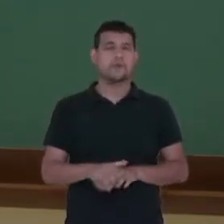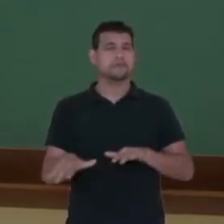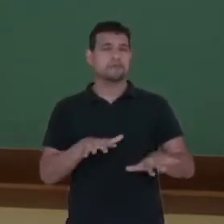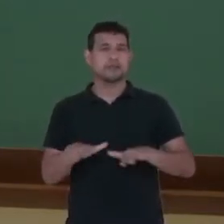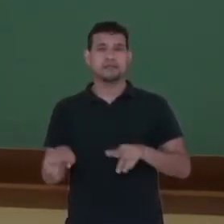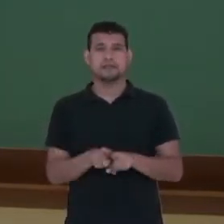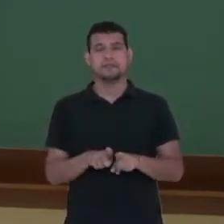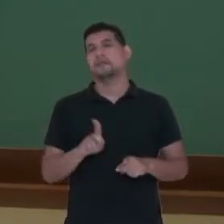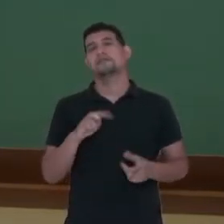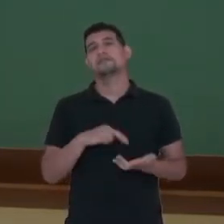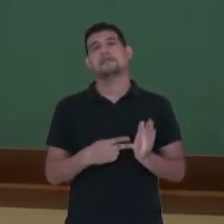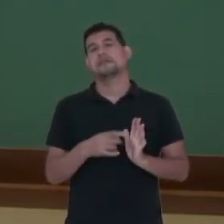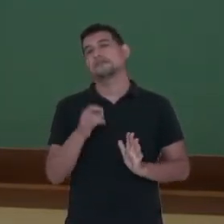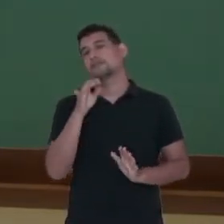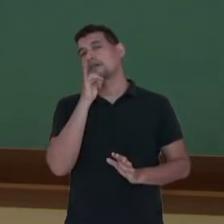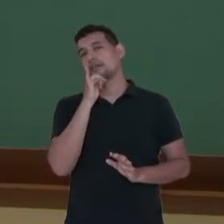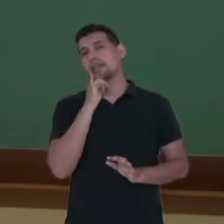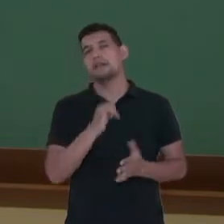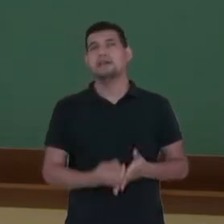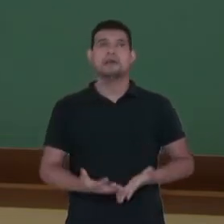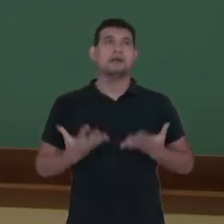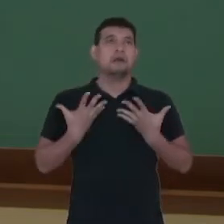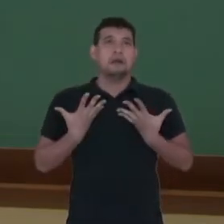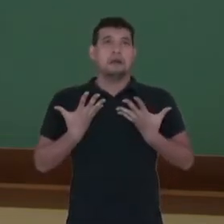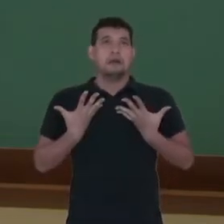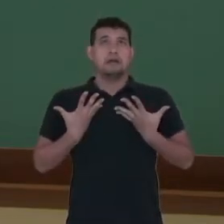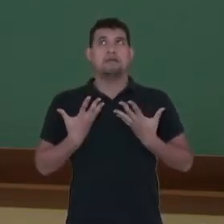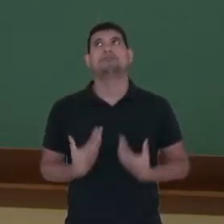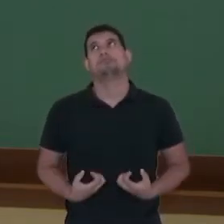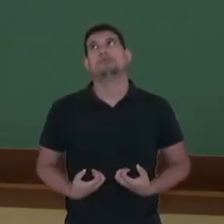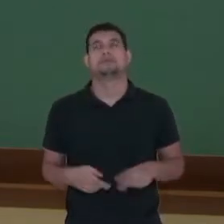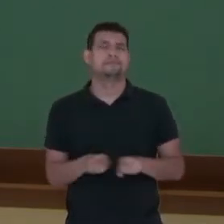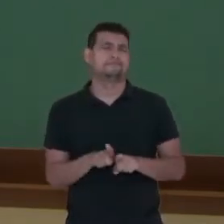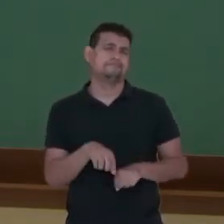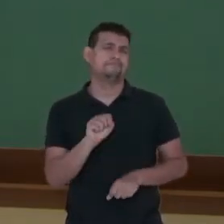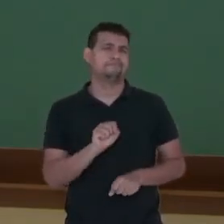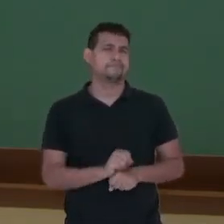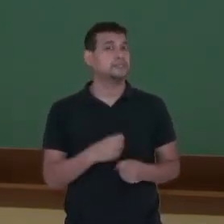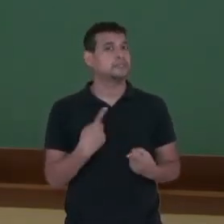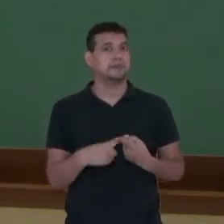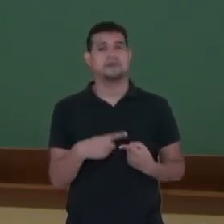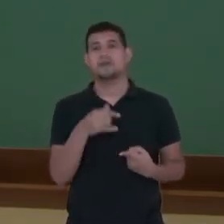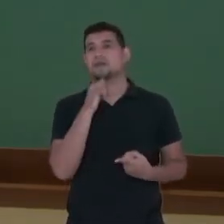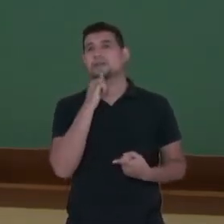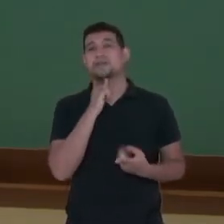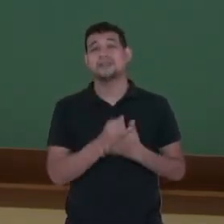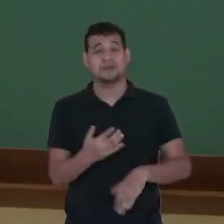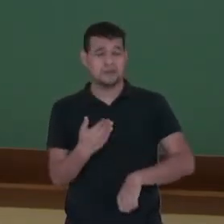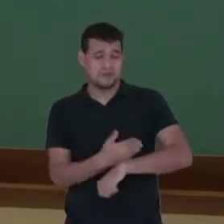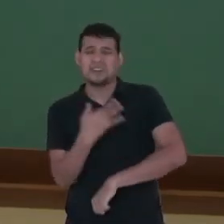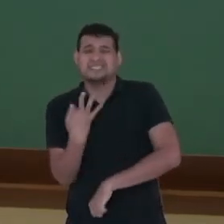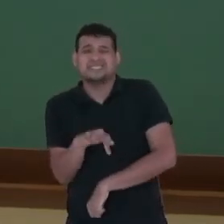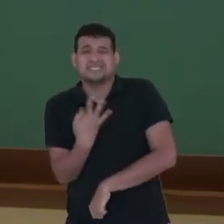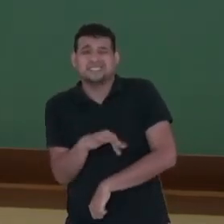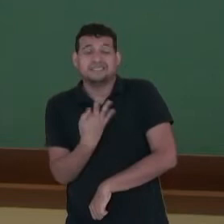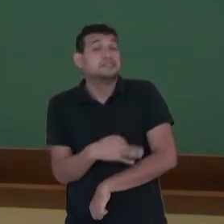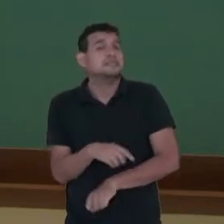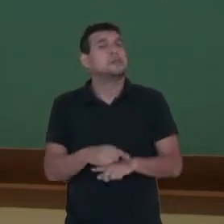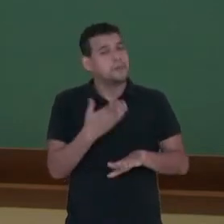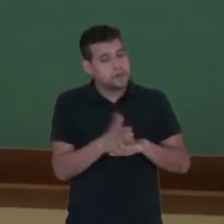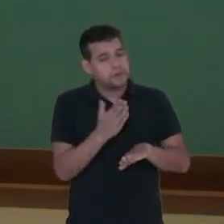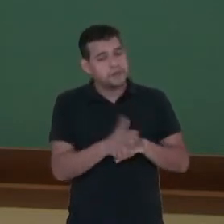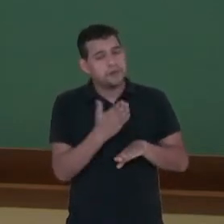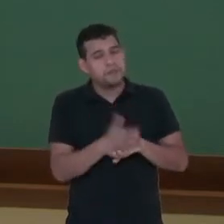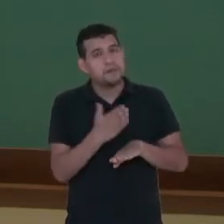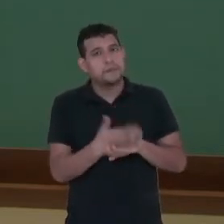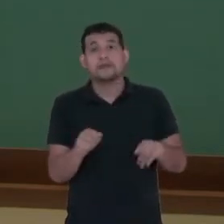eu também não tenha um gasto energético muito grande, para que eu não me lesione. Então a prática,